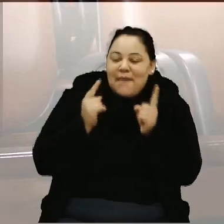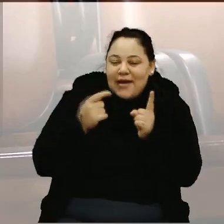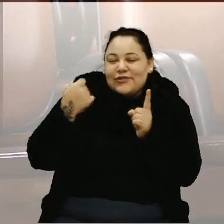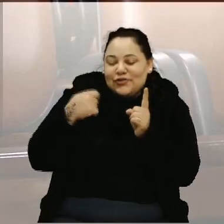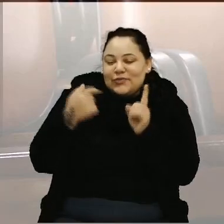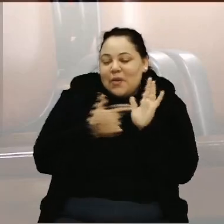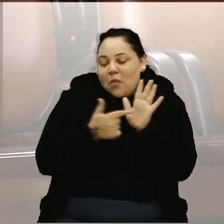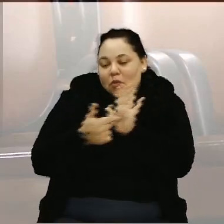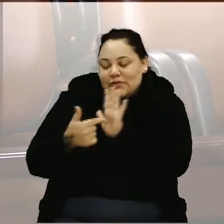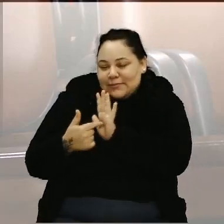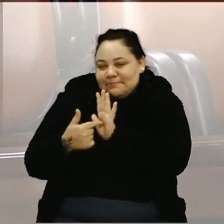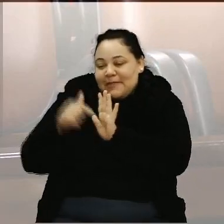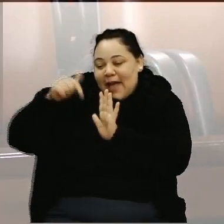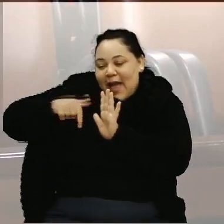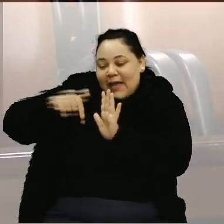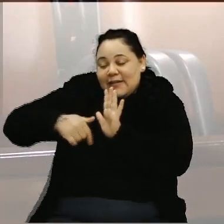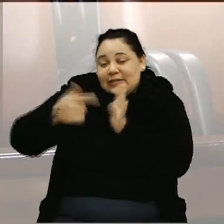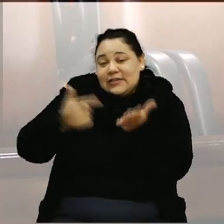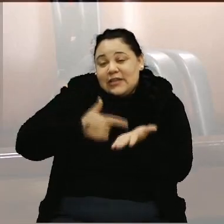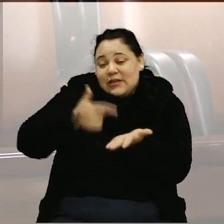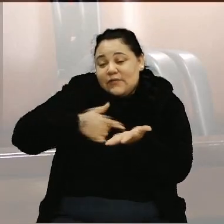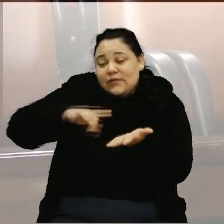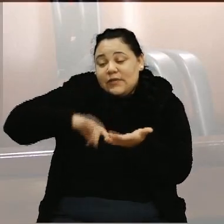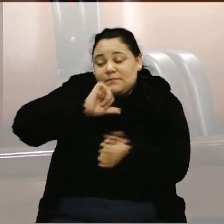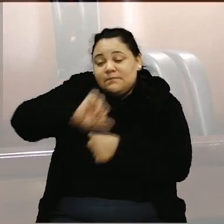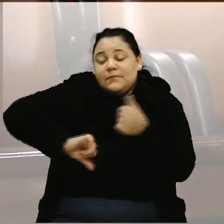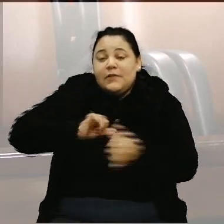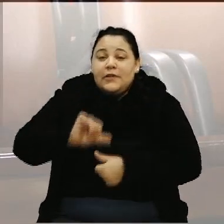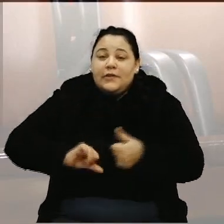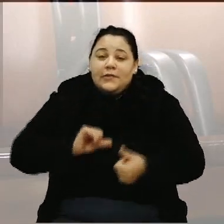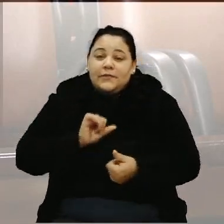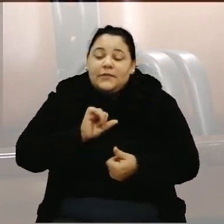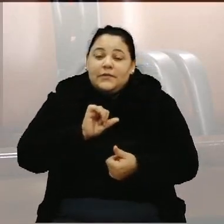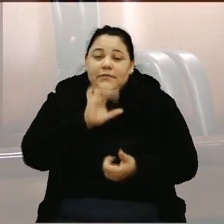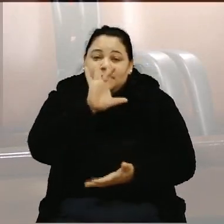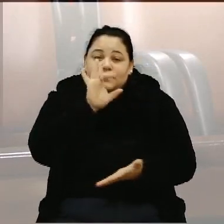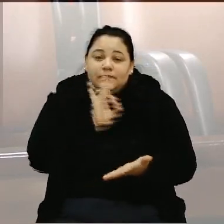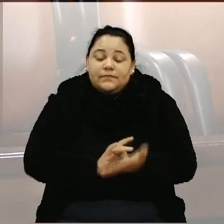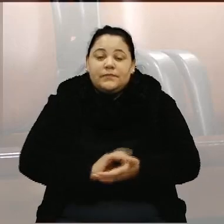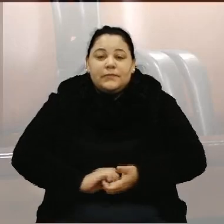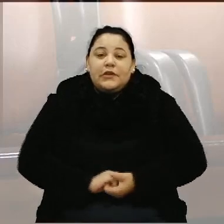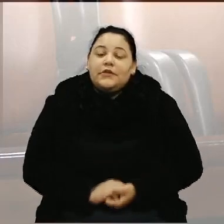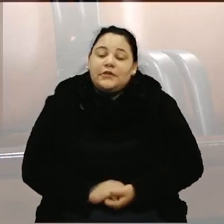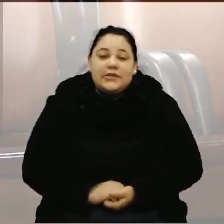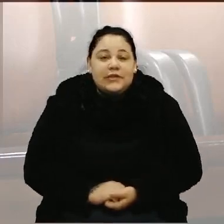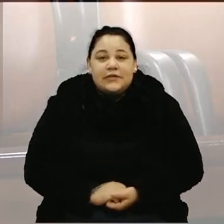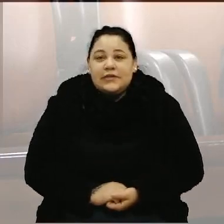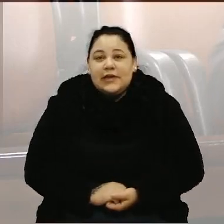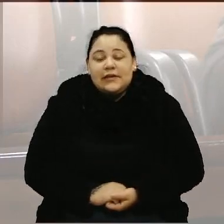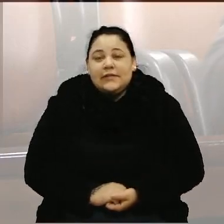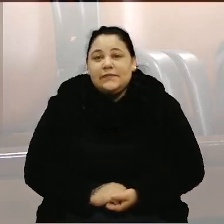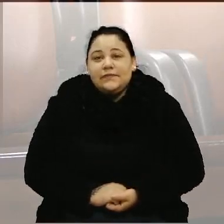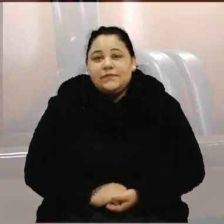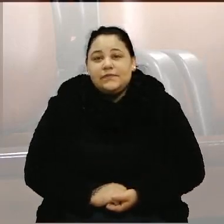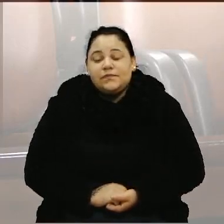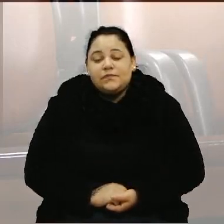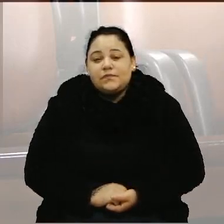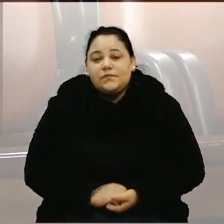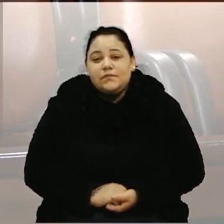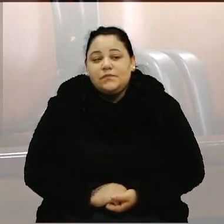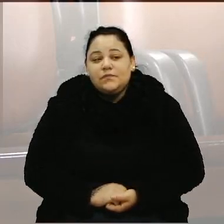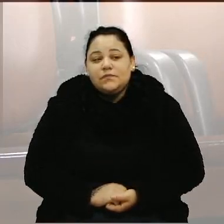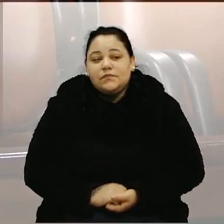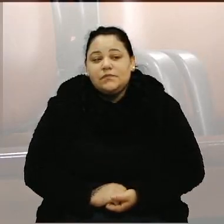um sonho, deixado um legado e possibilita aos leitores momentos de reflexão e de profunda alegria. Essas são as palavras do Frei Jaime